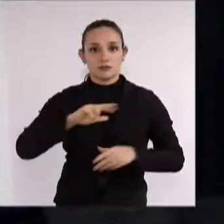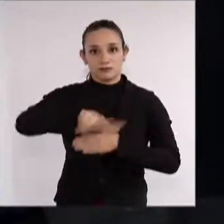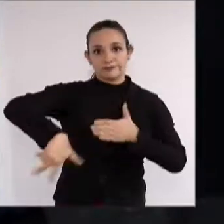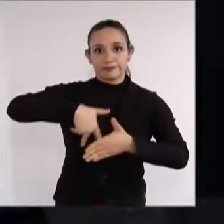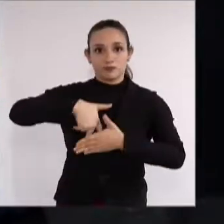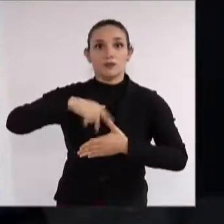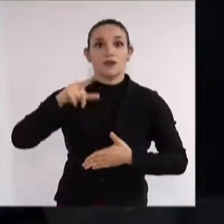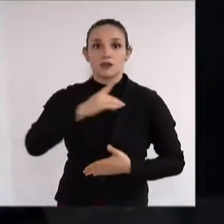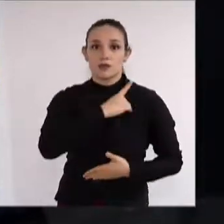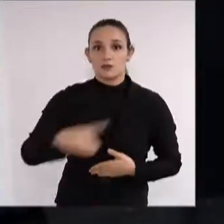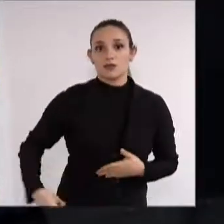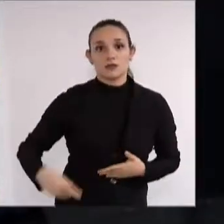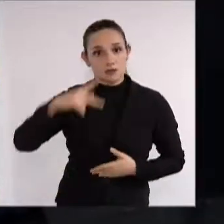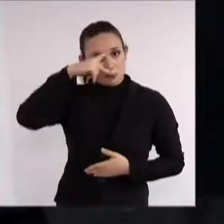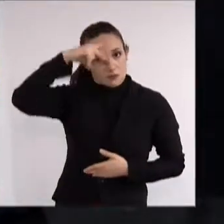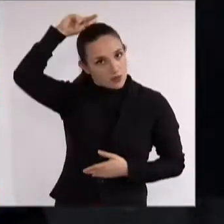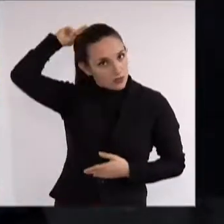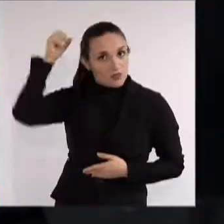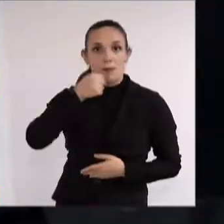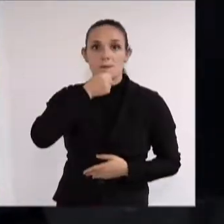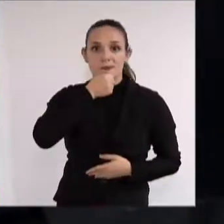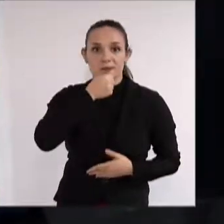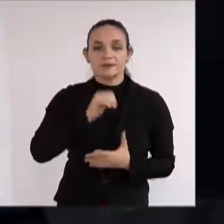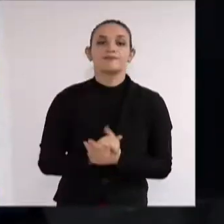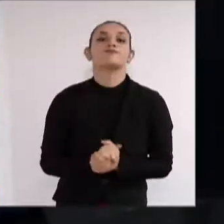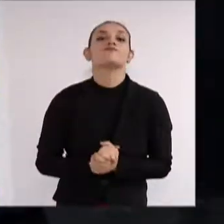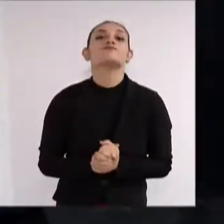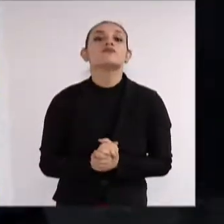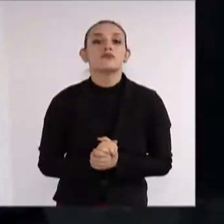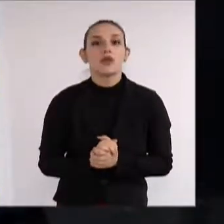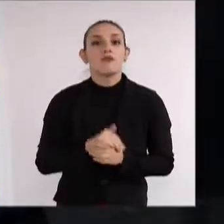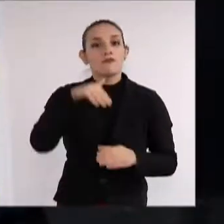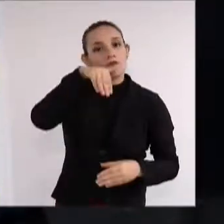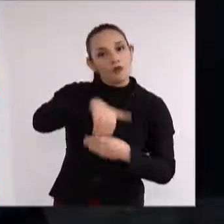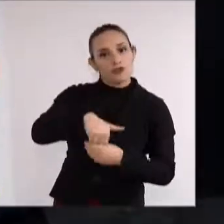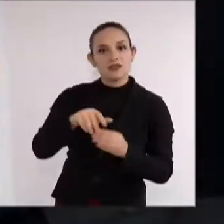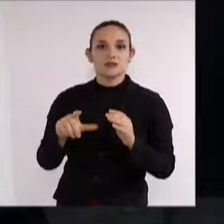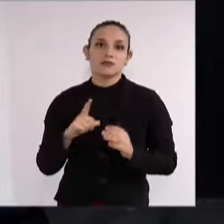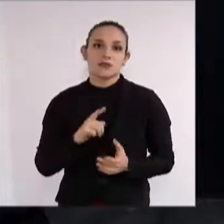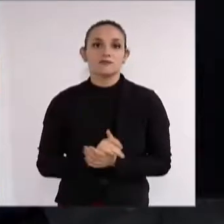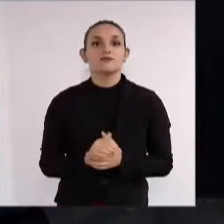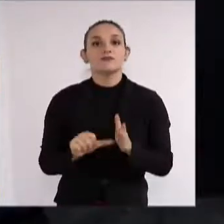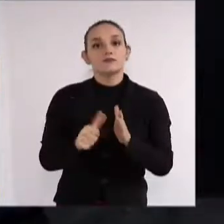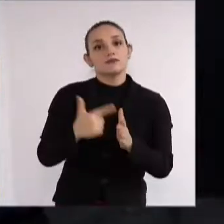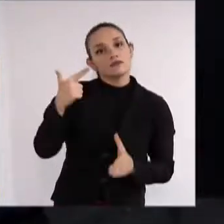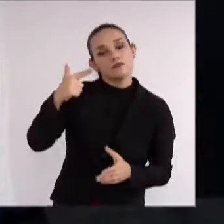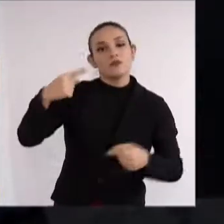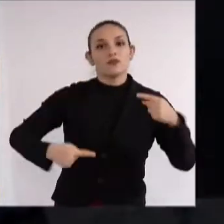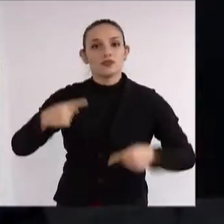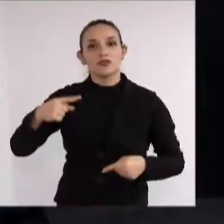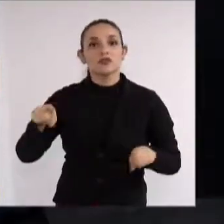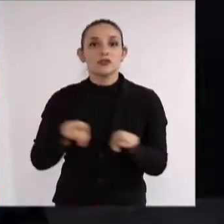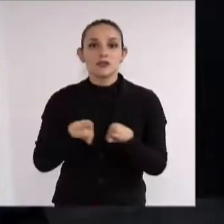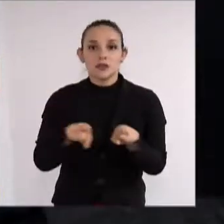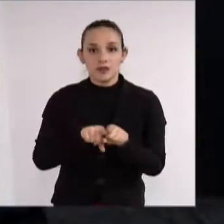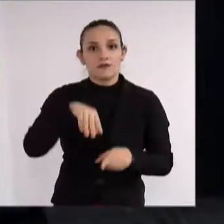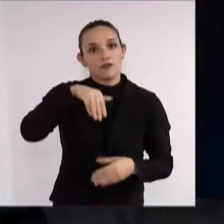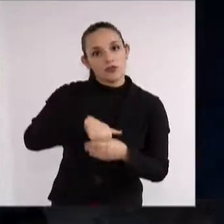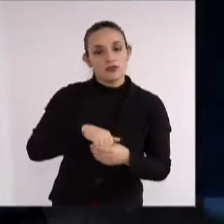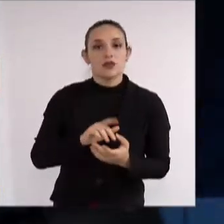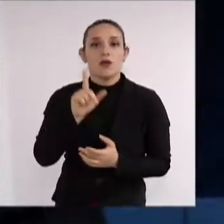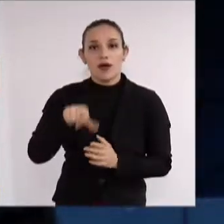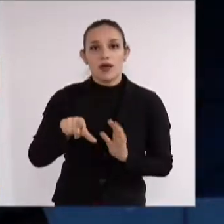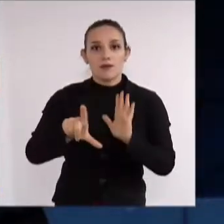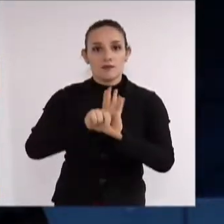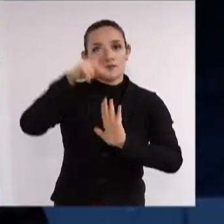palavra o deputado Paulo Correia. Ordem do dia. Foi aprovado em segunda discussão e votação nominal o projeto de lei de